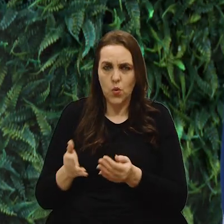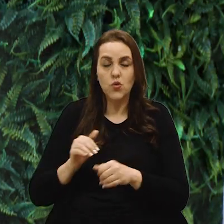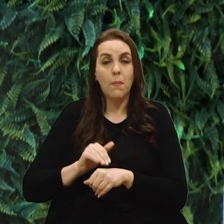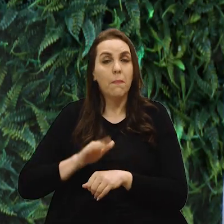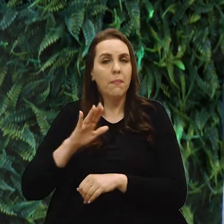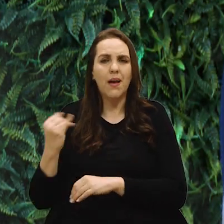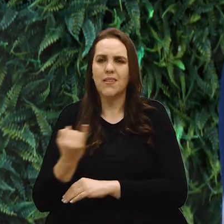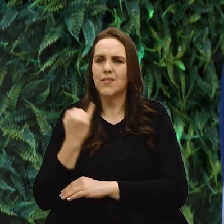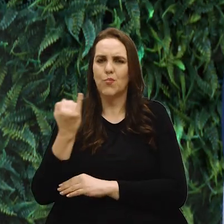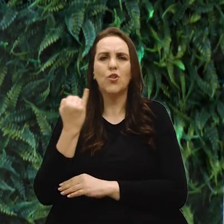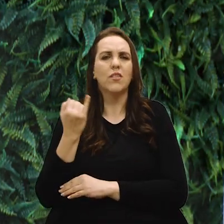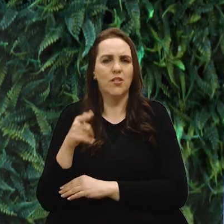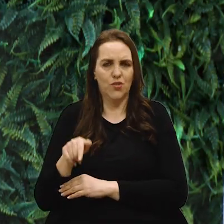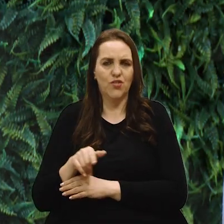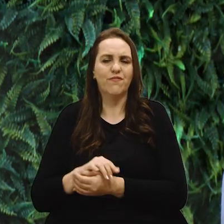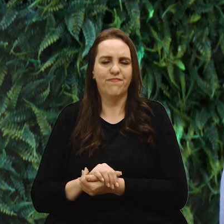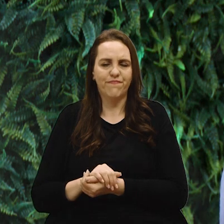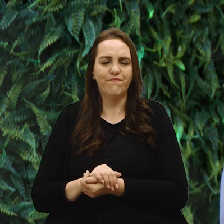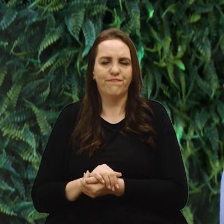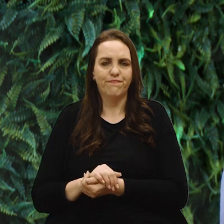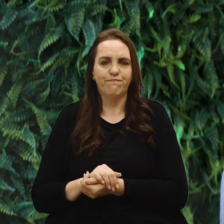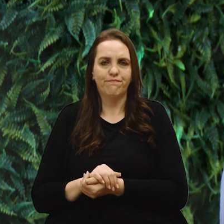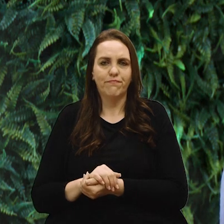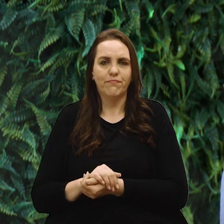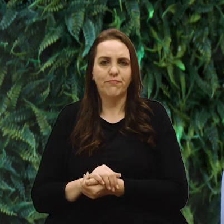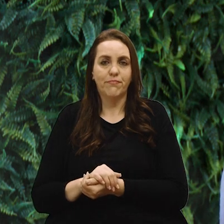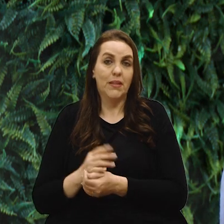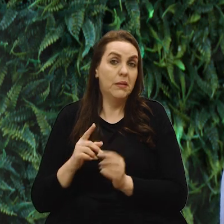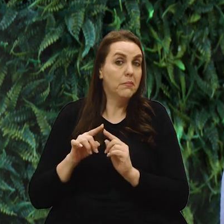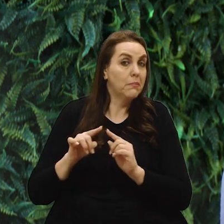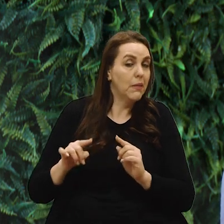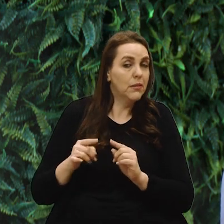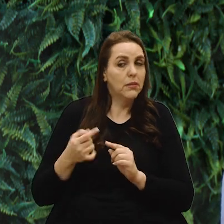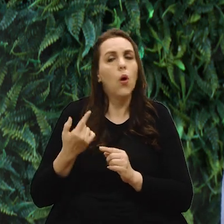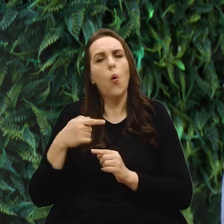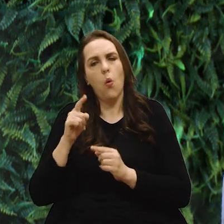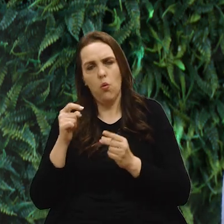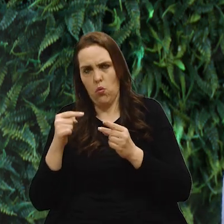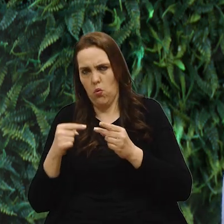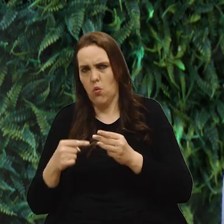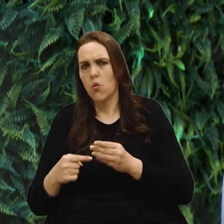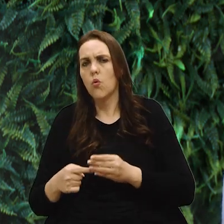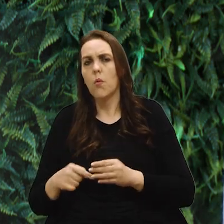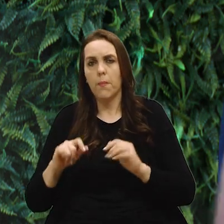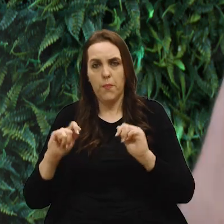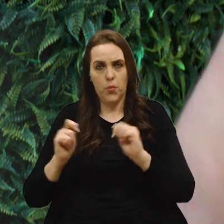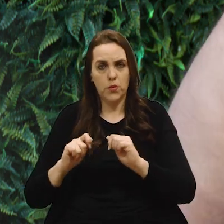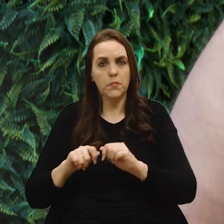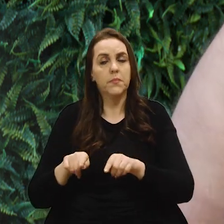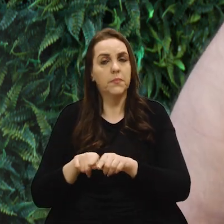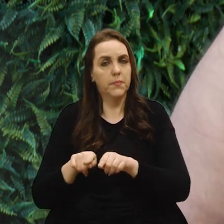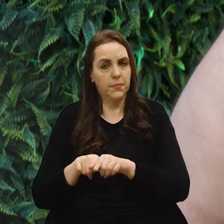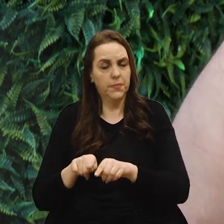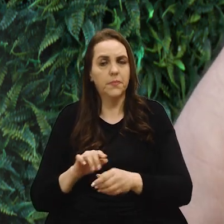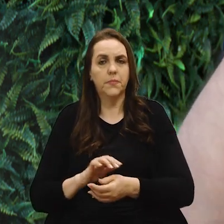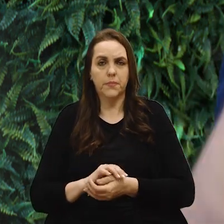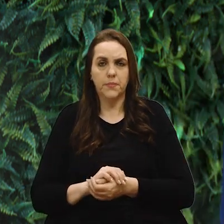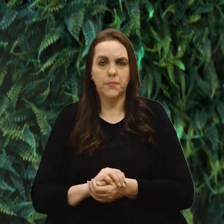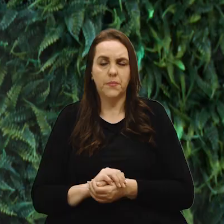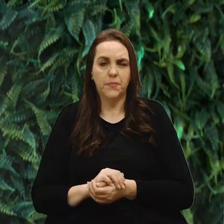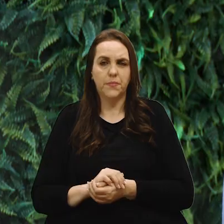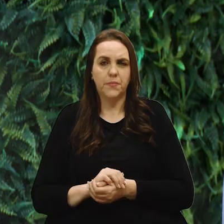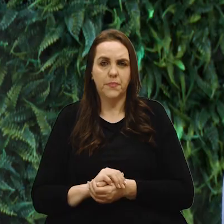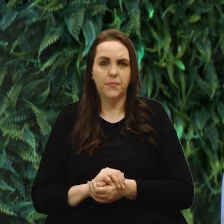hoje é a mais importante e significativa, sabe? Mas tem outras possibilidades também,